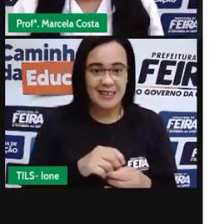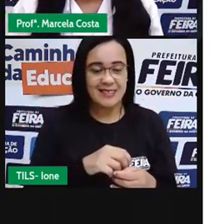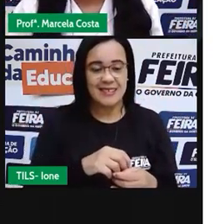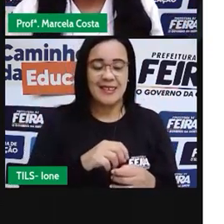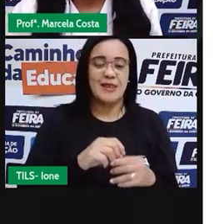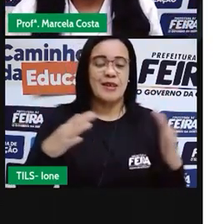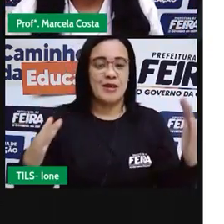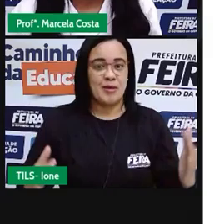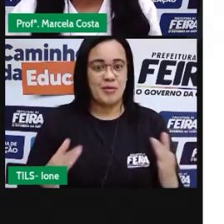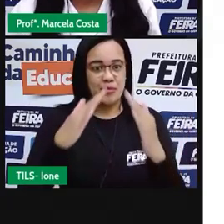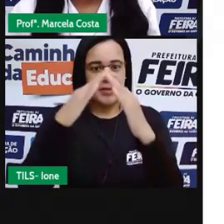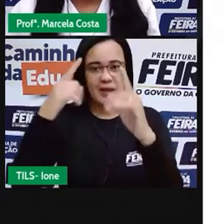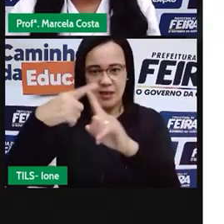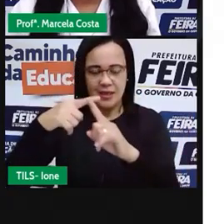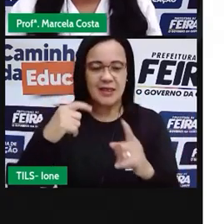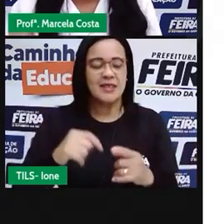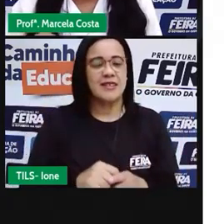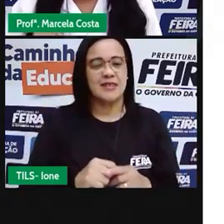em